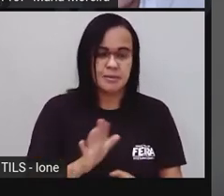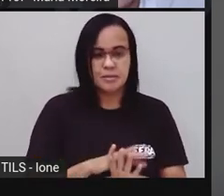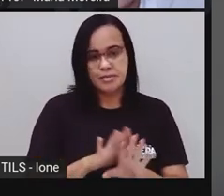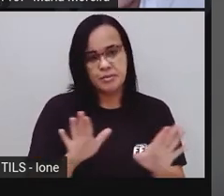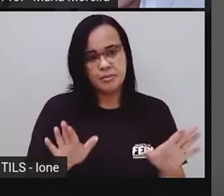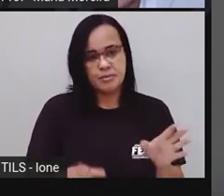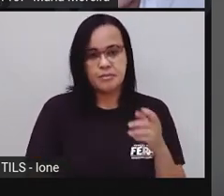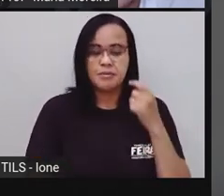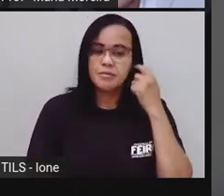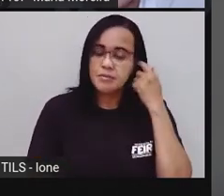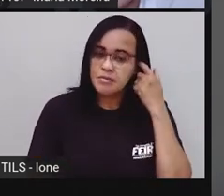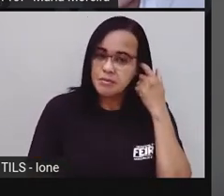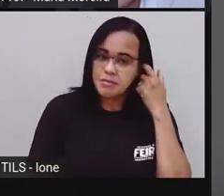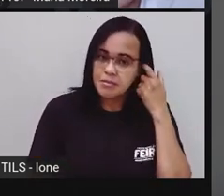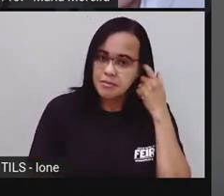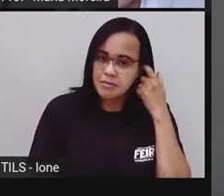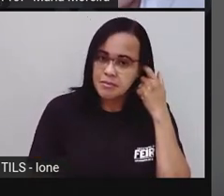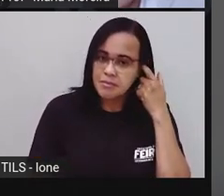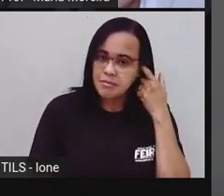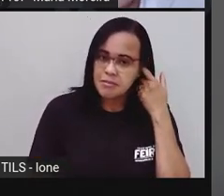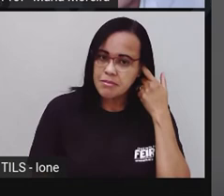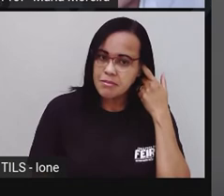é com